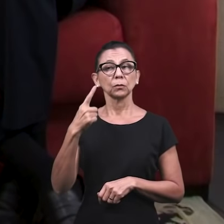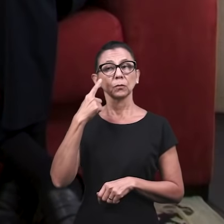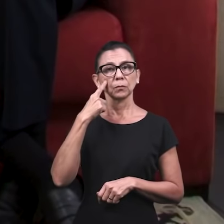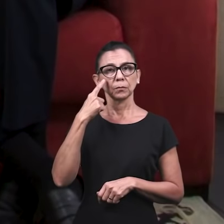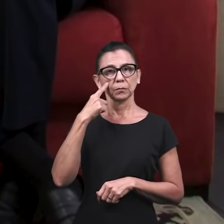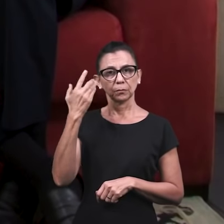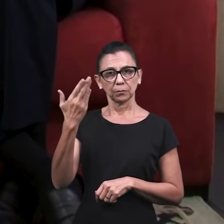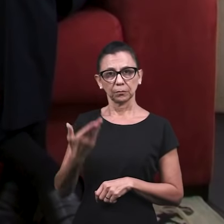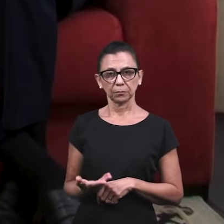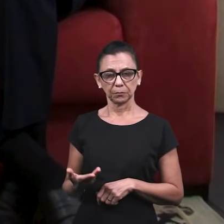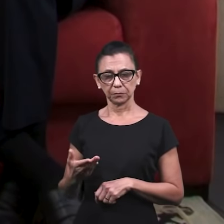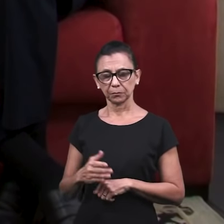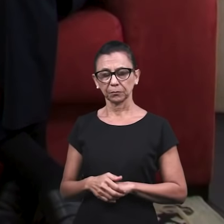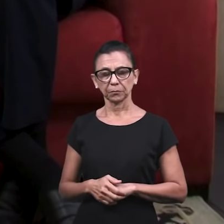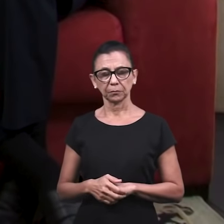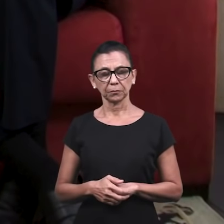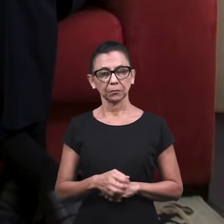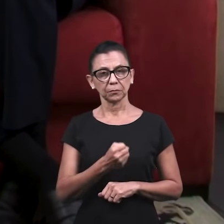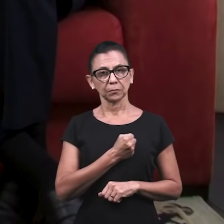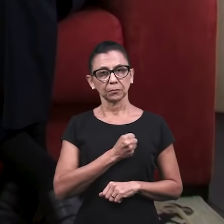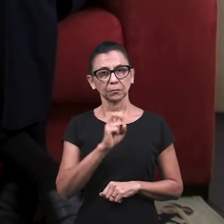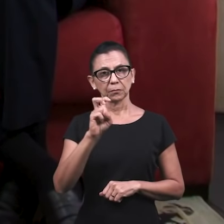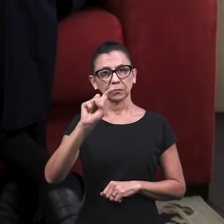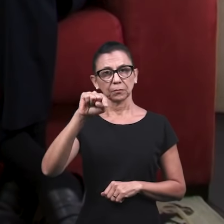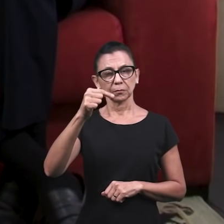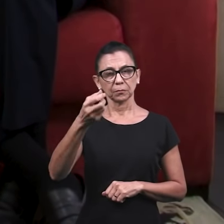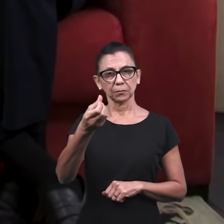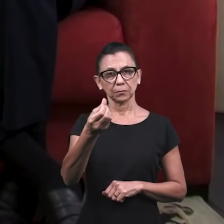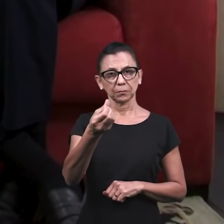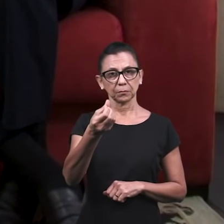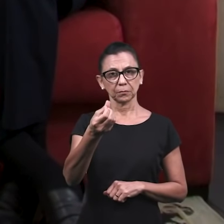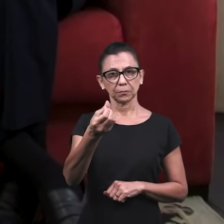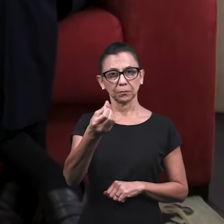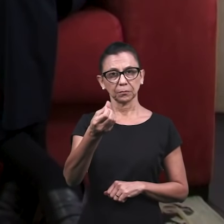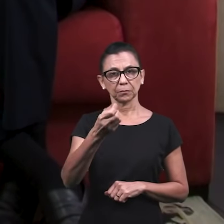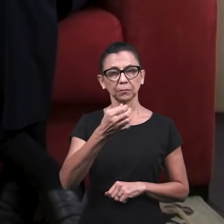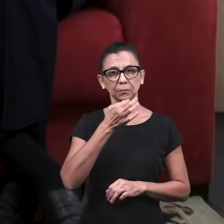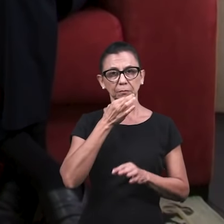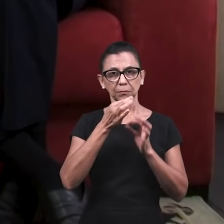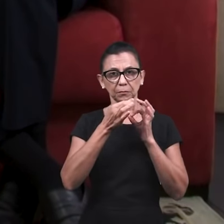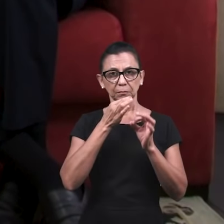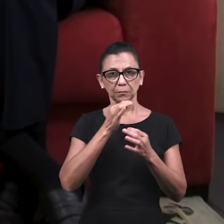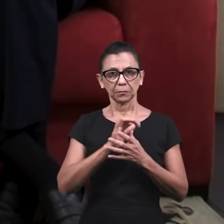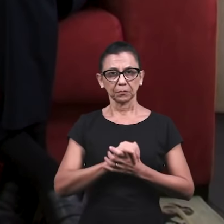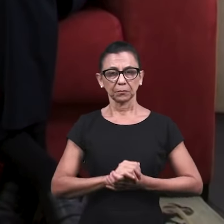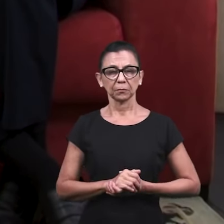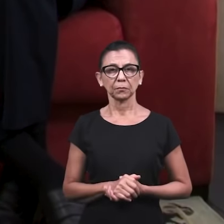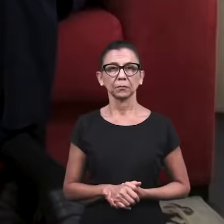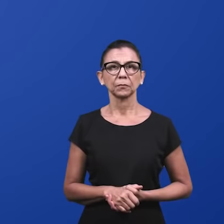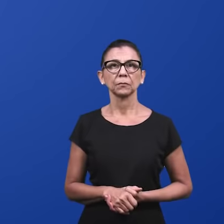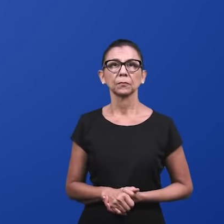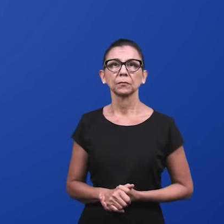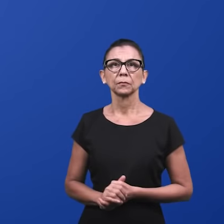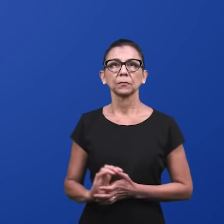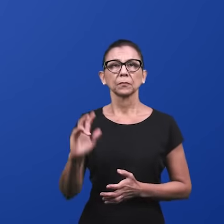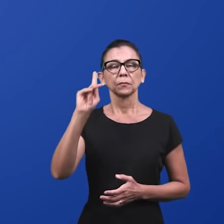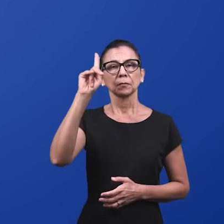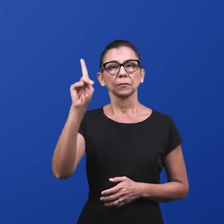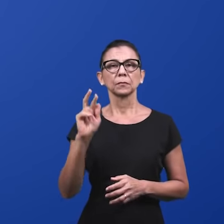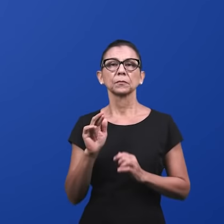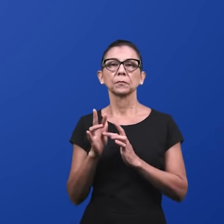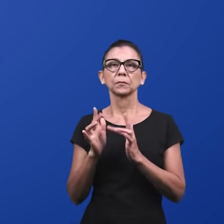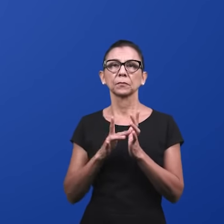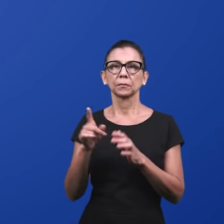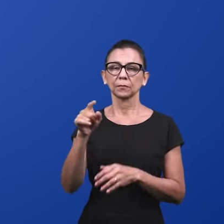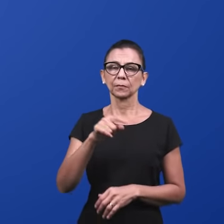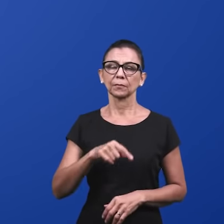Vamos assistir a pergunta número 5, em sequência a número 6 e os comentários. Vamos estar atentos. Nós, a paz do Senhor